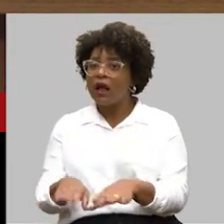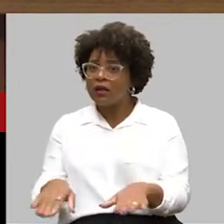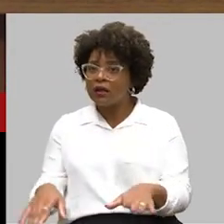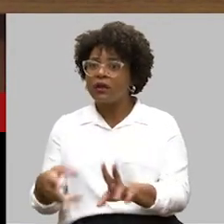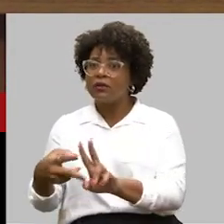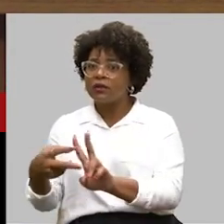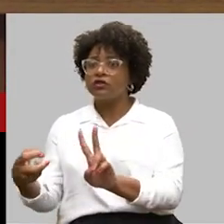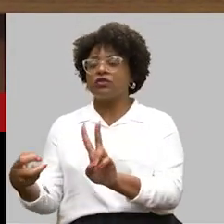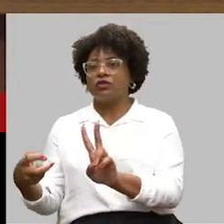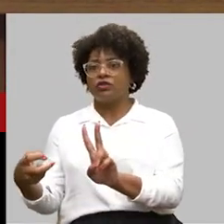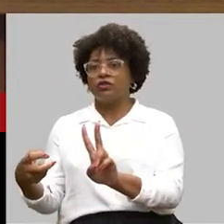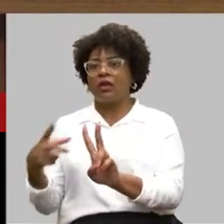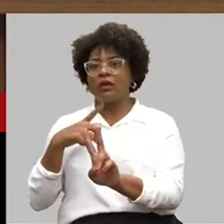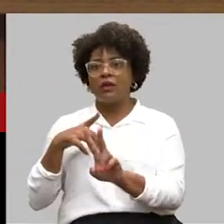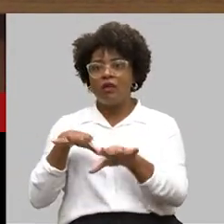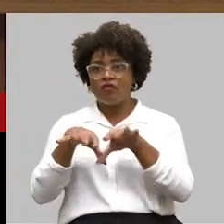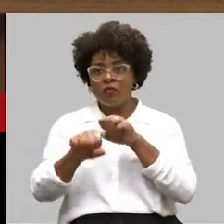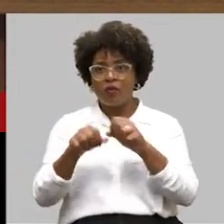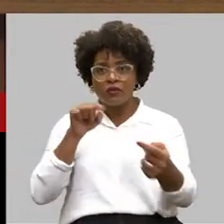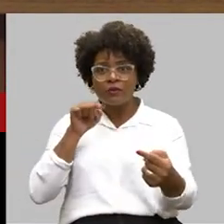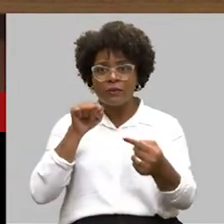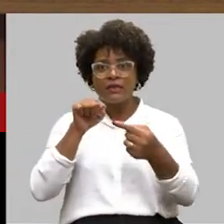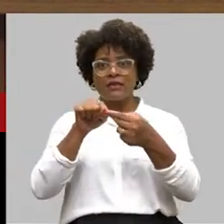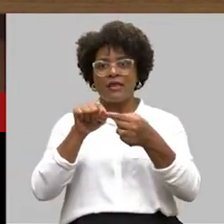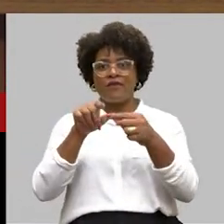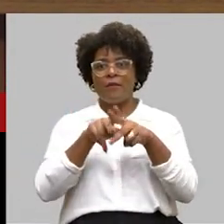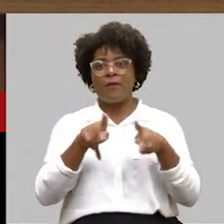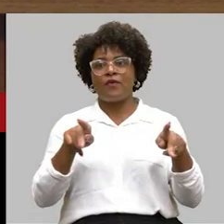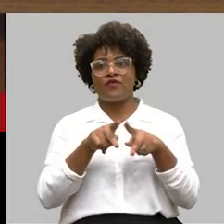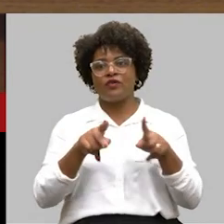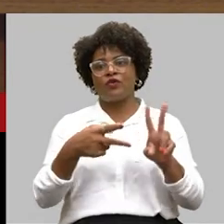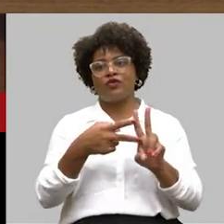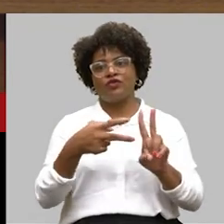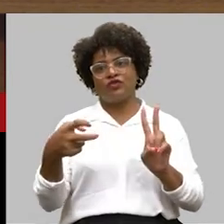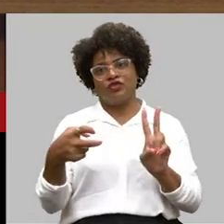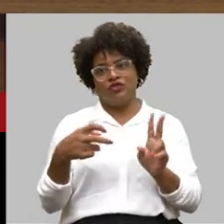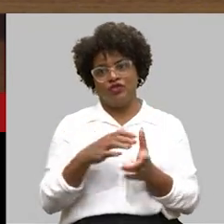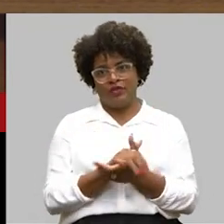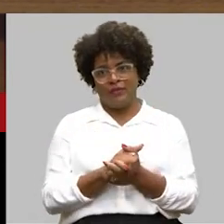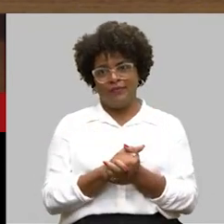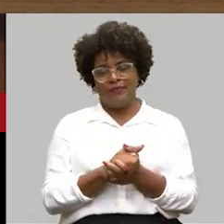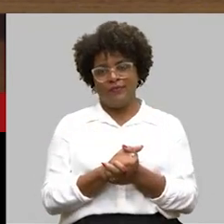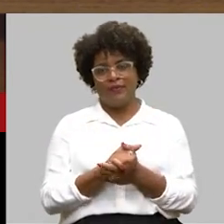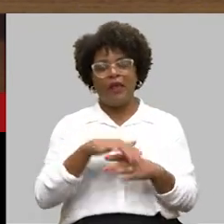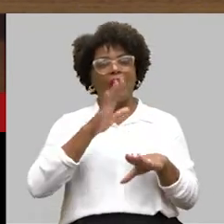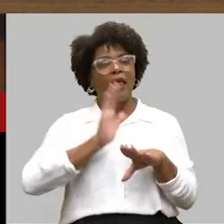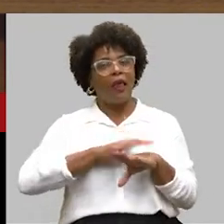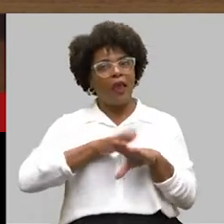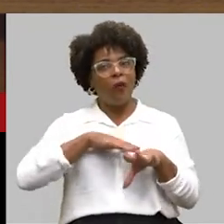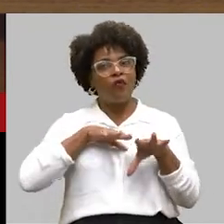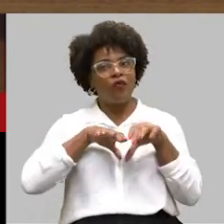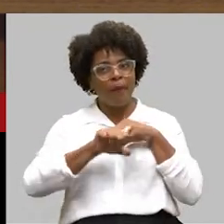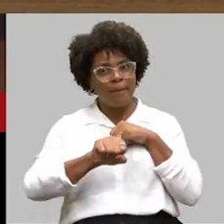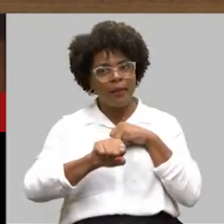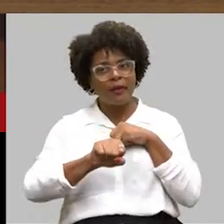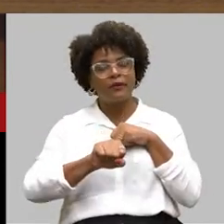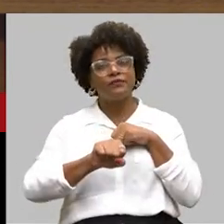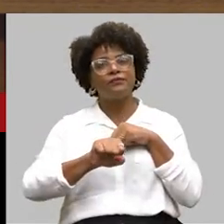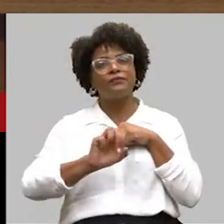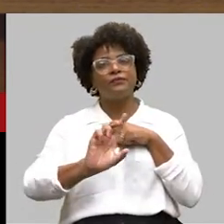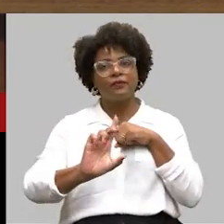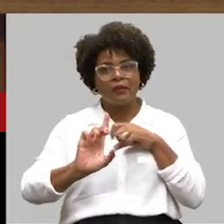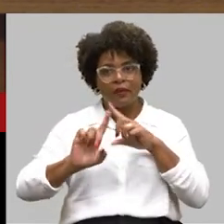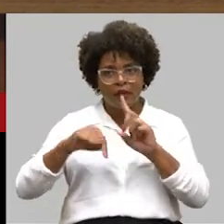específica para professores indígenas Então a partir dessa formação eu formei e depois eu